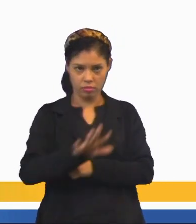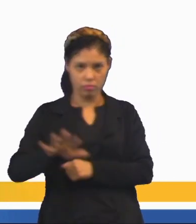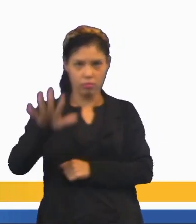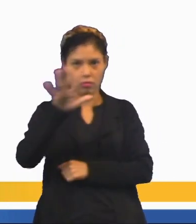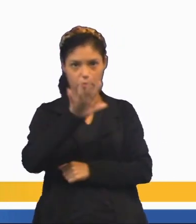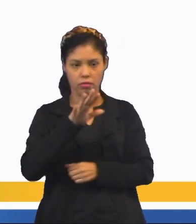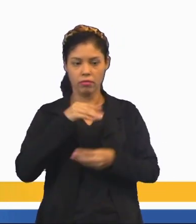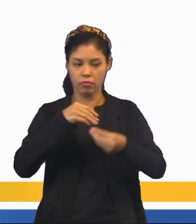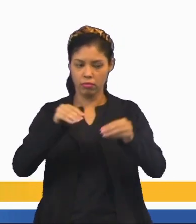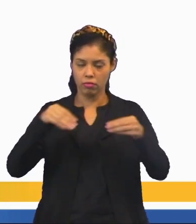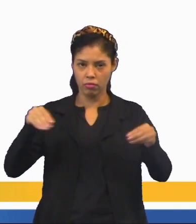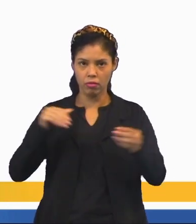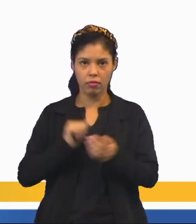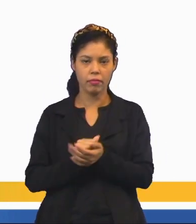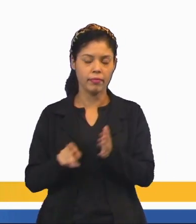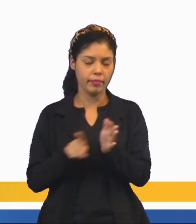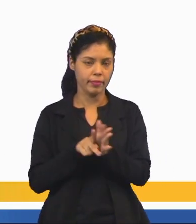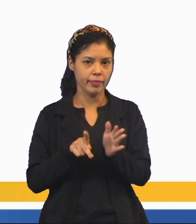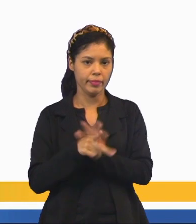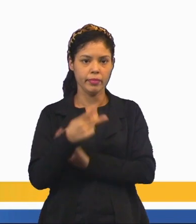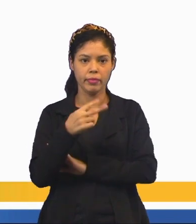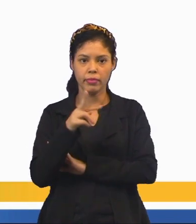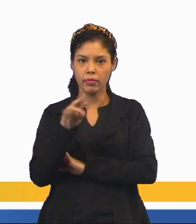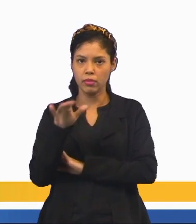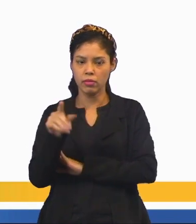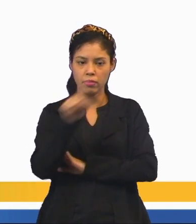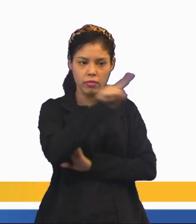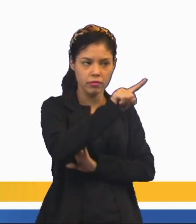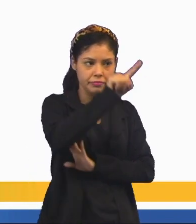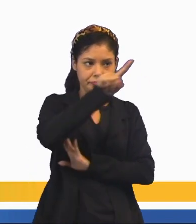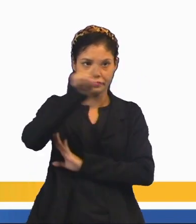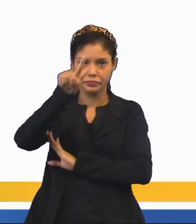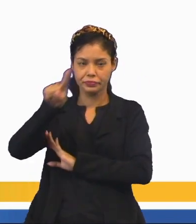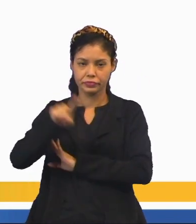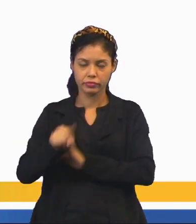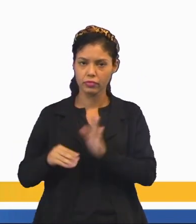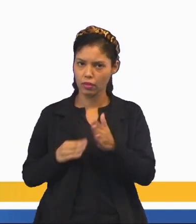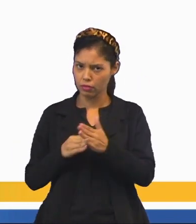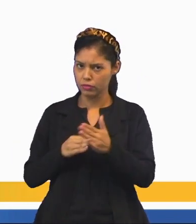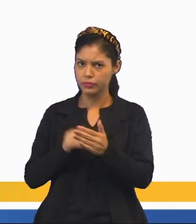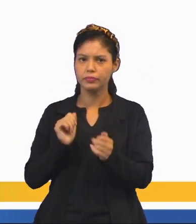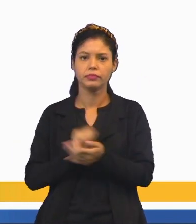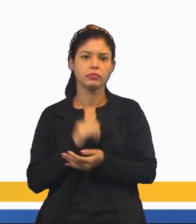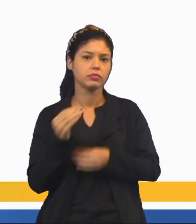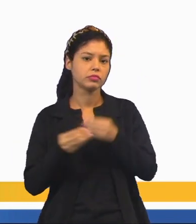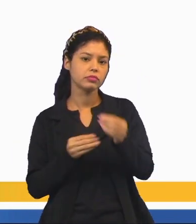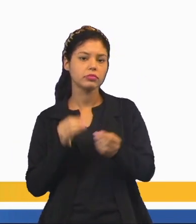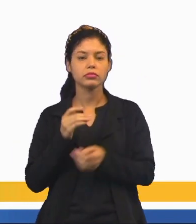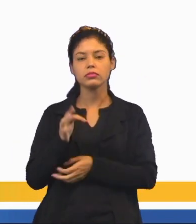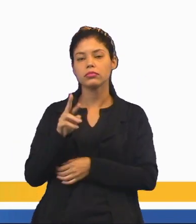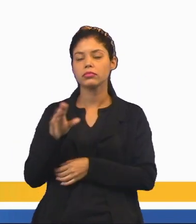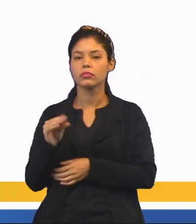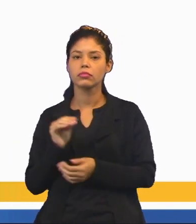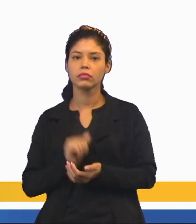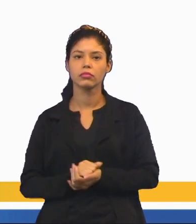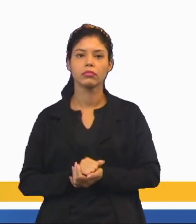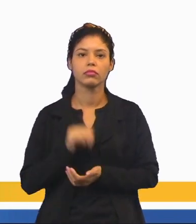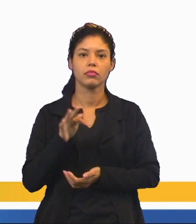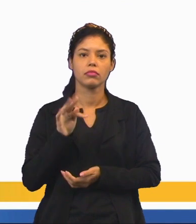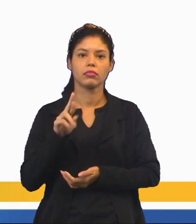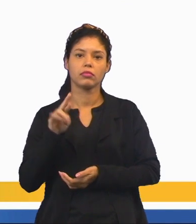parte territorial e perímetro só a parte que delimita, né? Como se fosse a fronteira e o